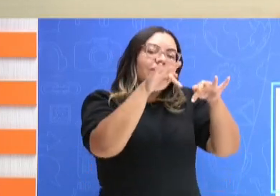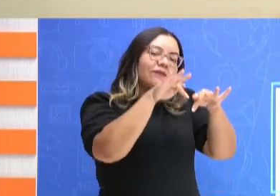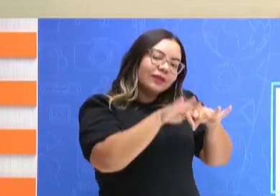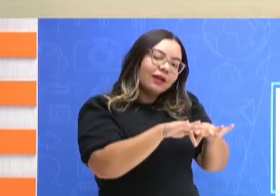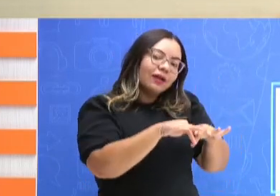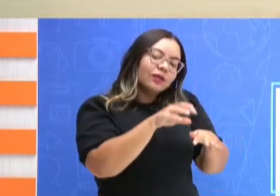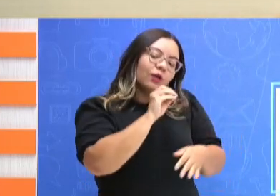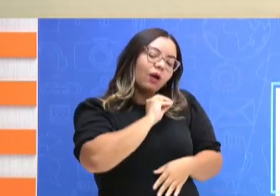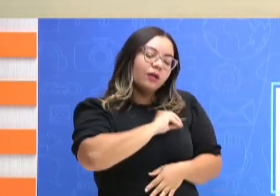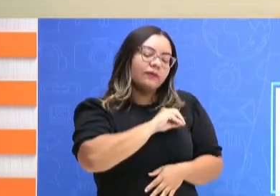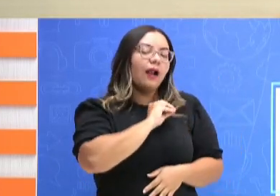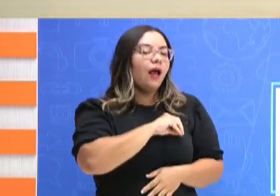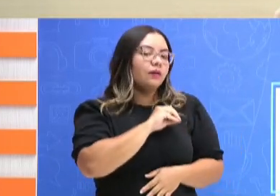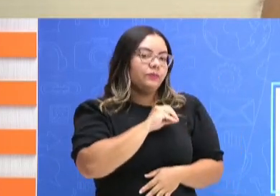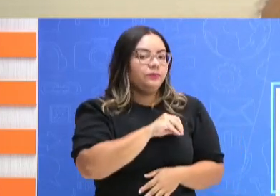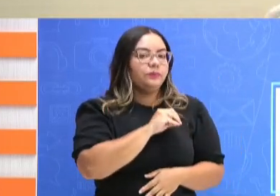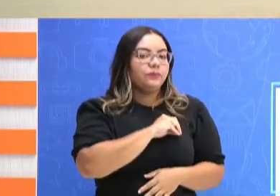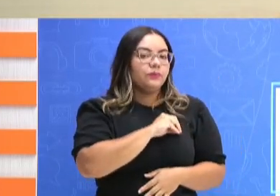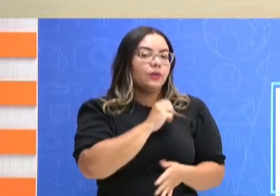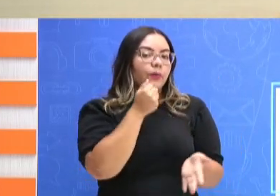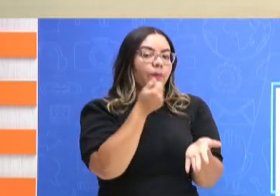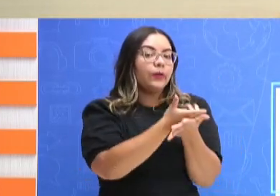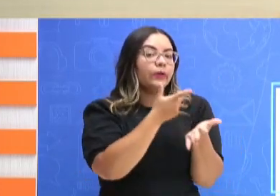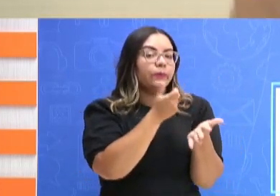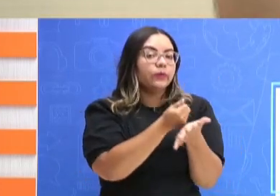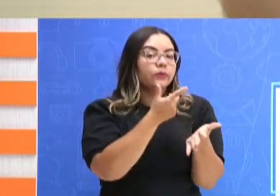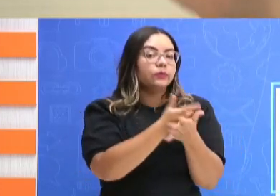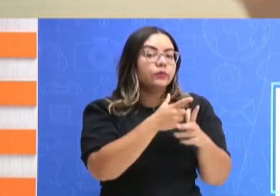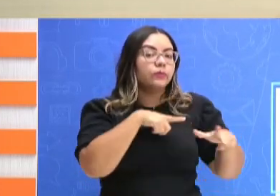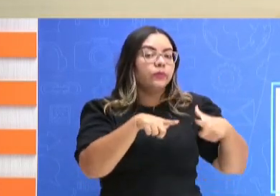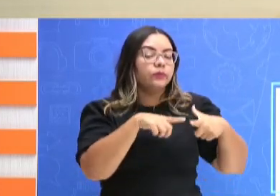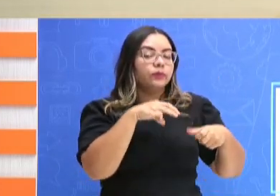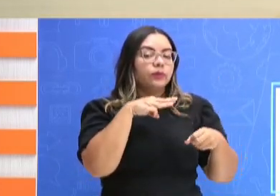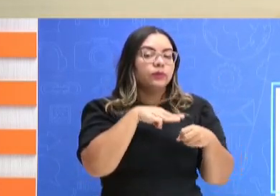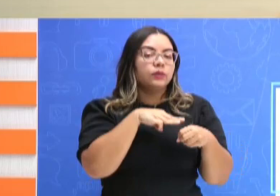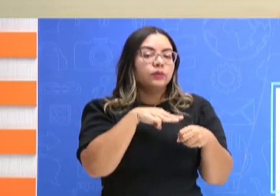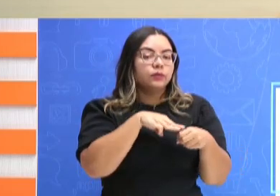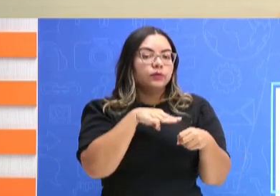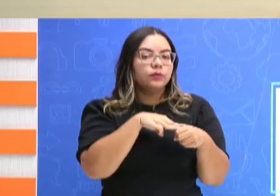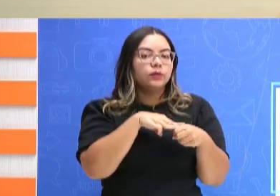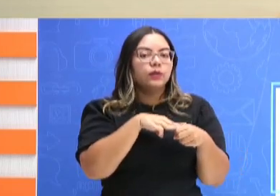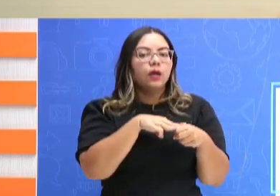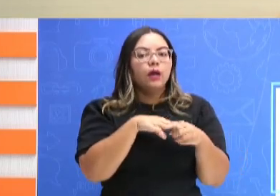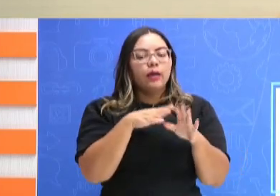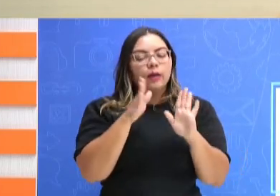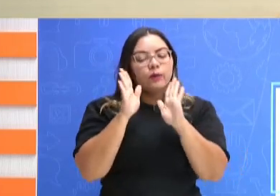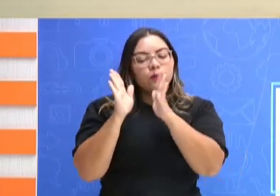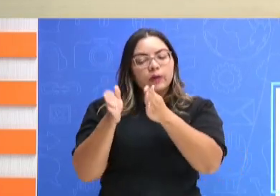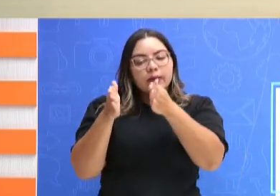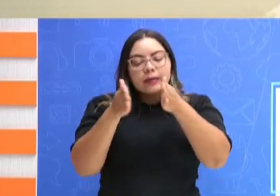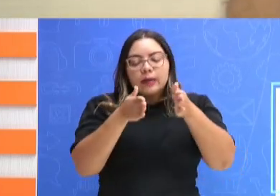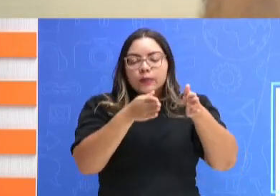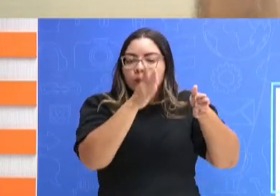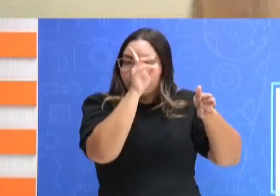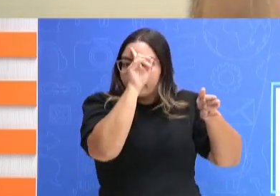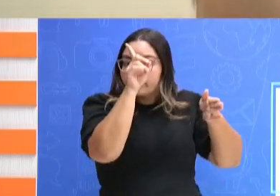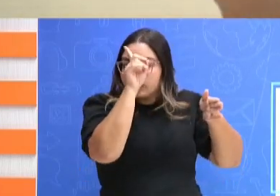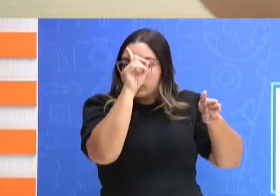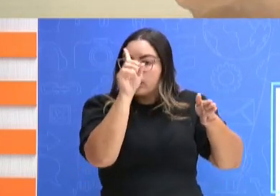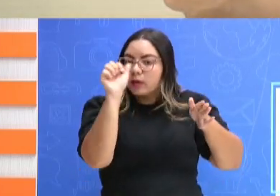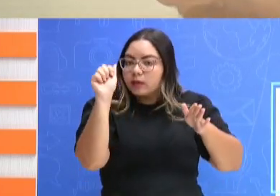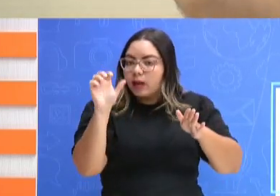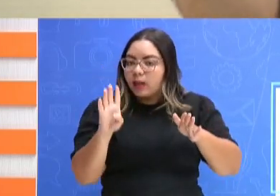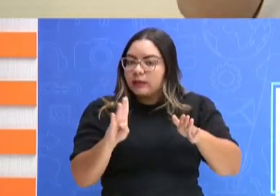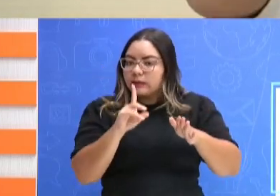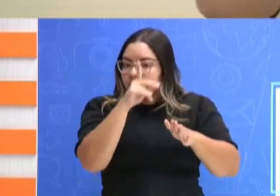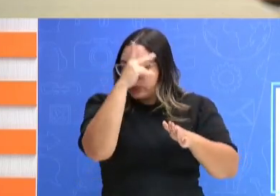finalizou o pagamento dos funcionários, que a gente bota por dia para evitar aglomeração, se, no dia que finalizar,